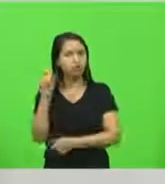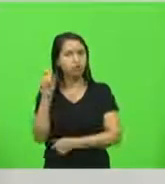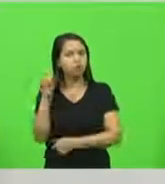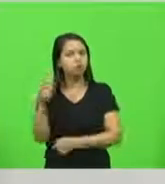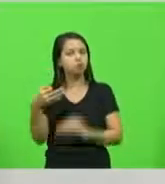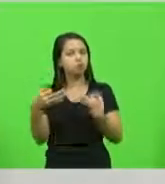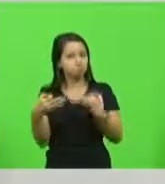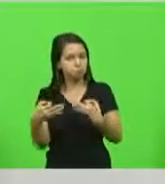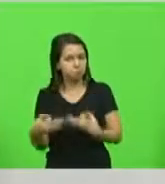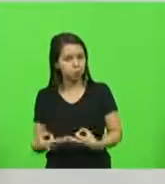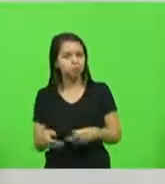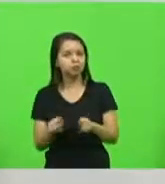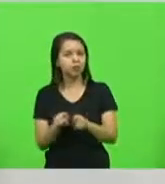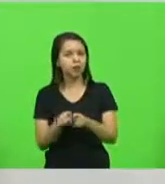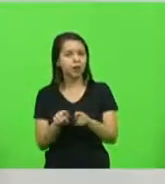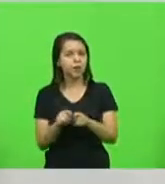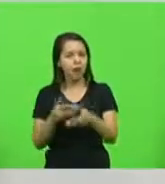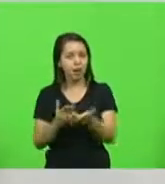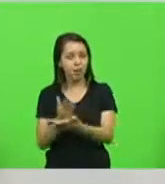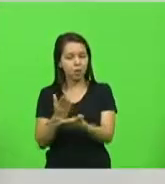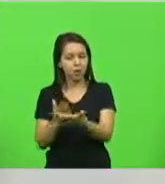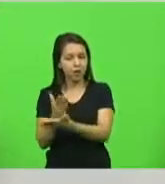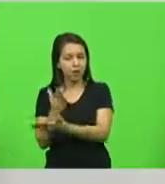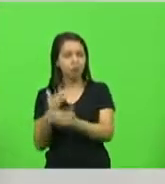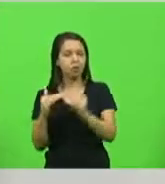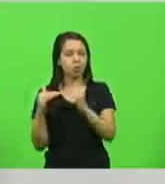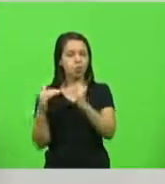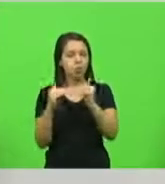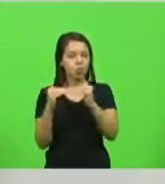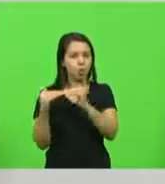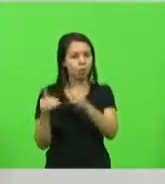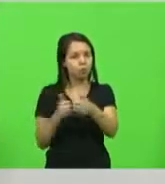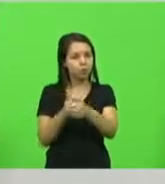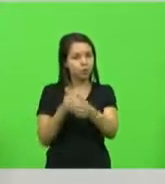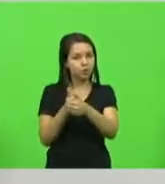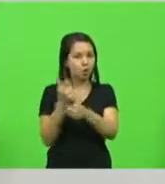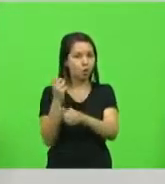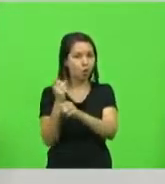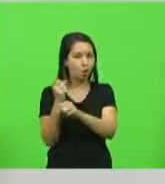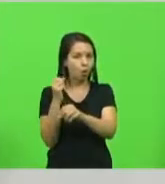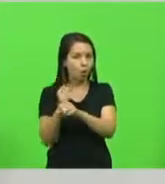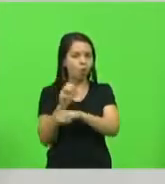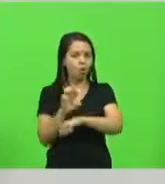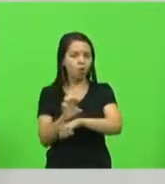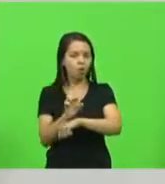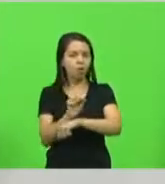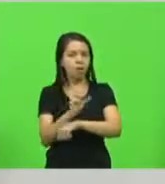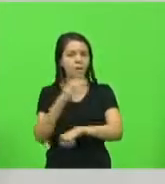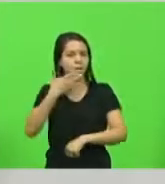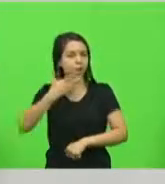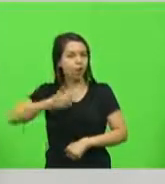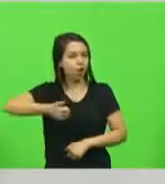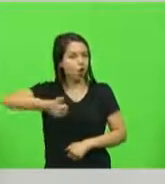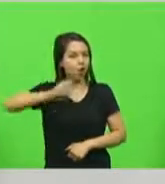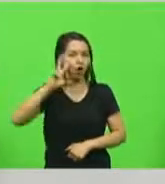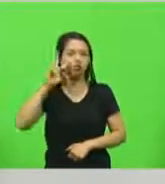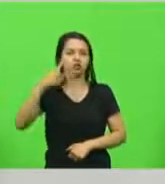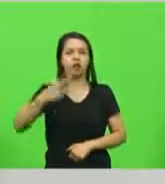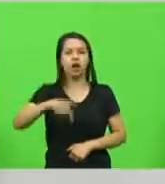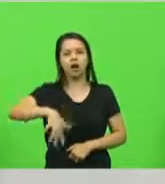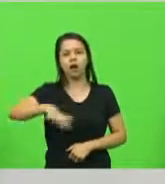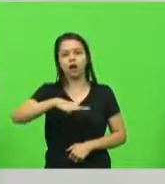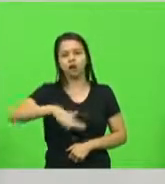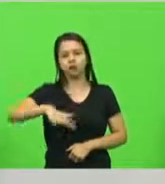por unanimidade pelo Tribunal de Contas do Estado de Santa Catarina, o melhor resultado da década. Além